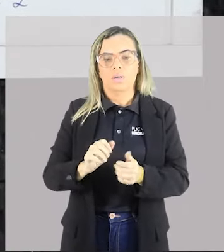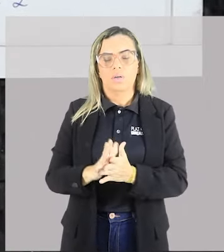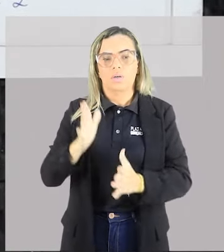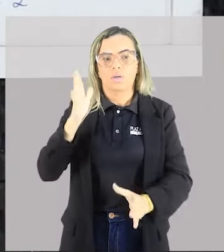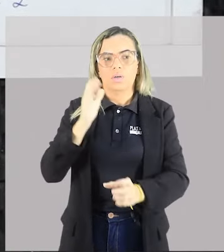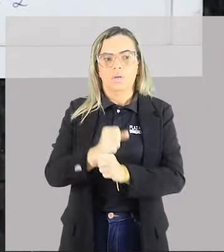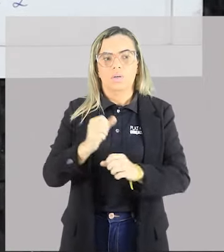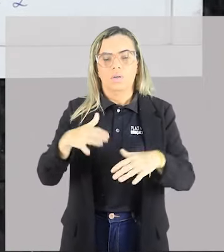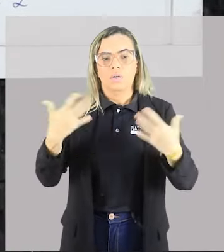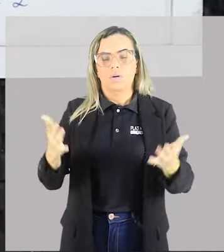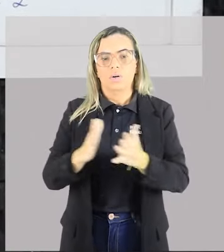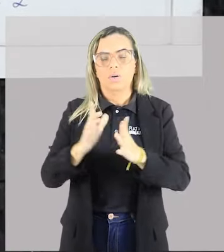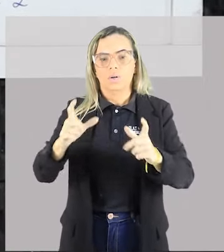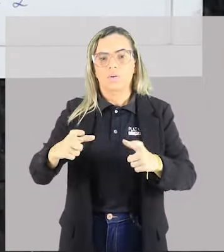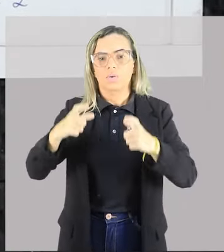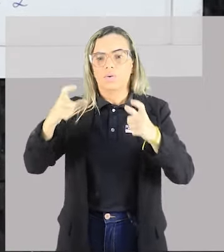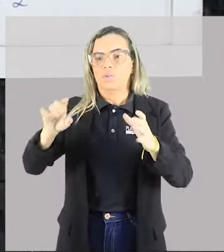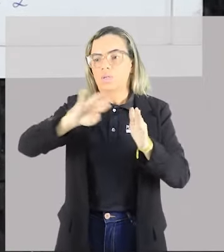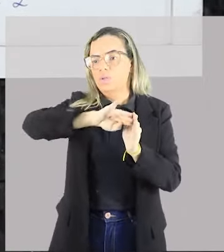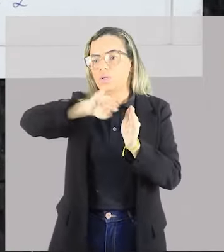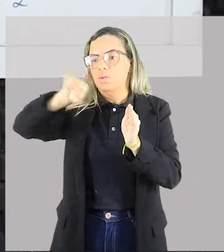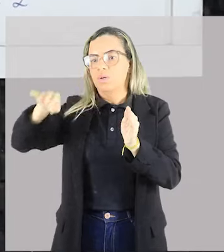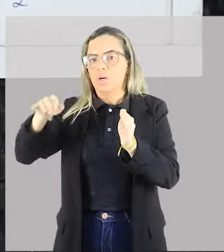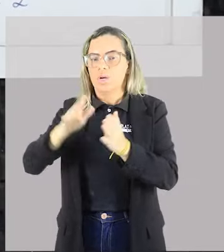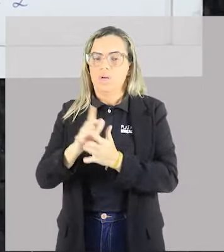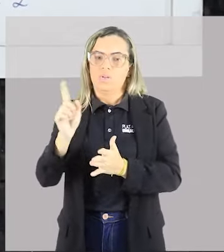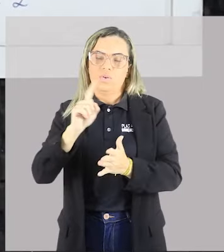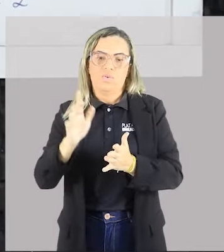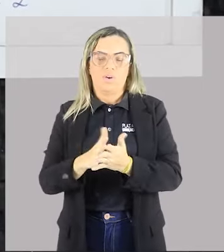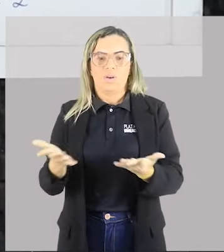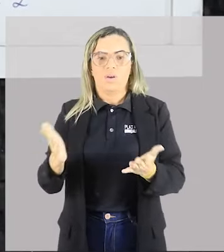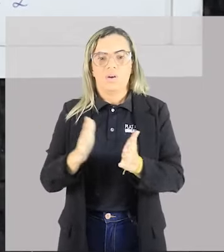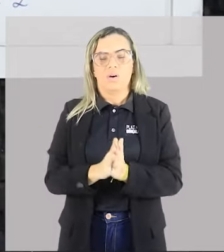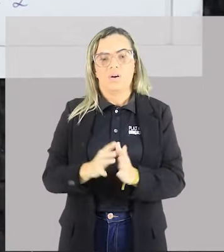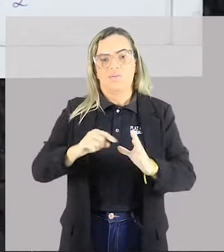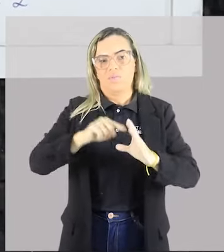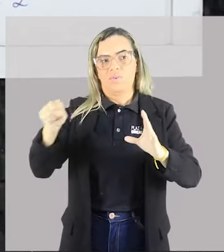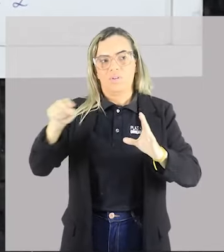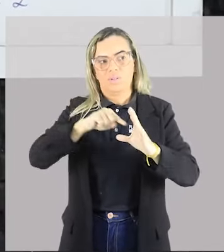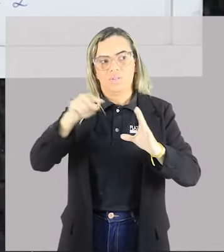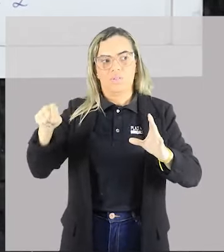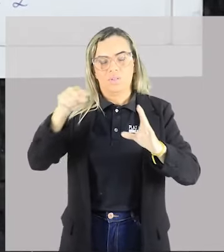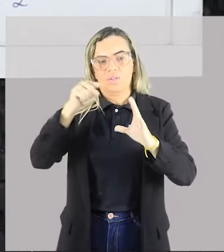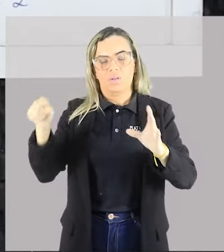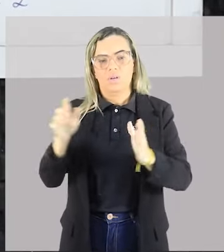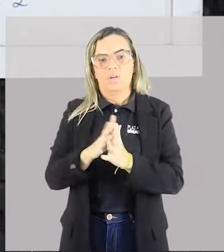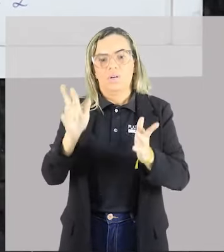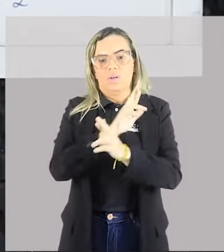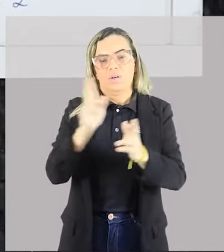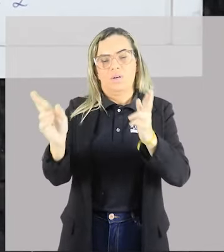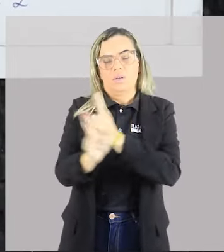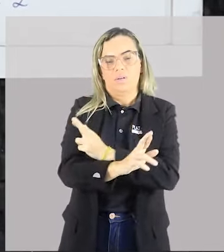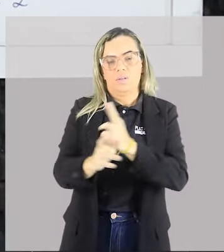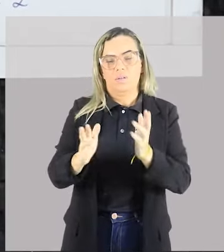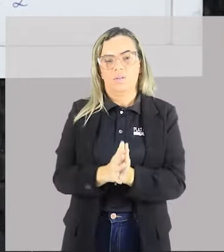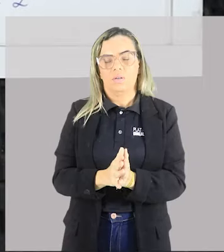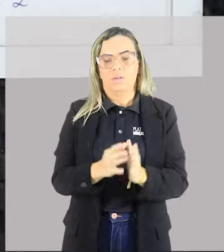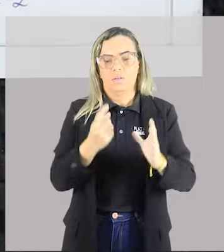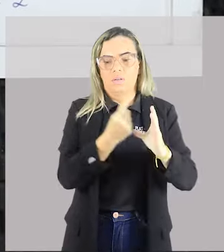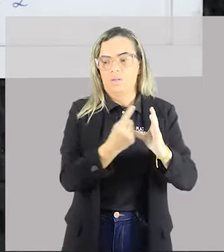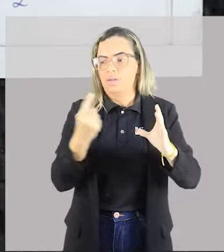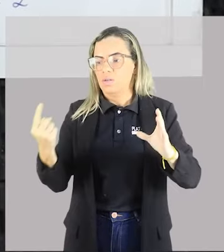aí e eu não encontrar um valor do outro lado aí não é função é uma relação Olha que tá na definição cada elemento